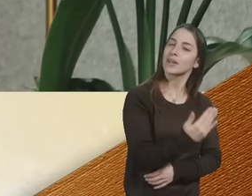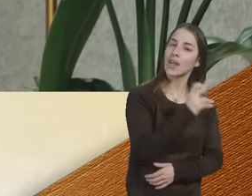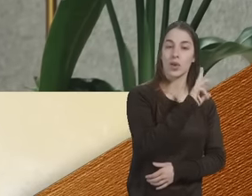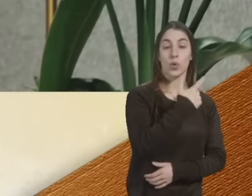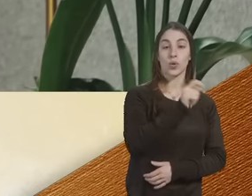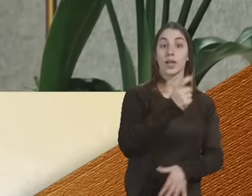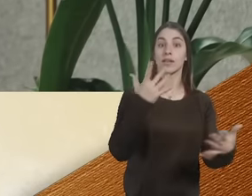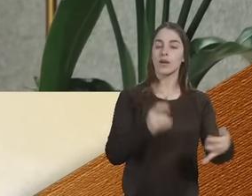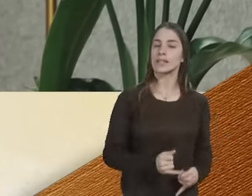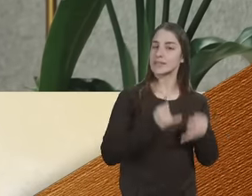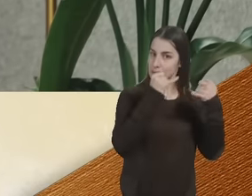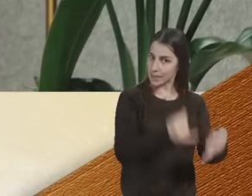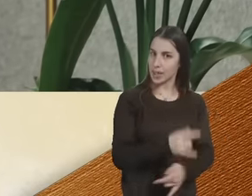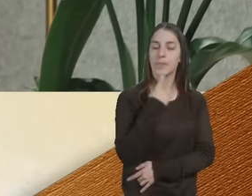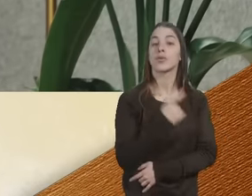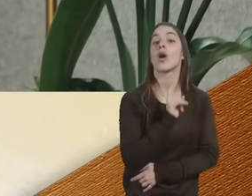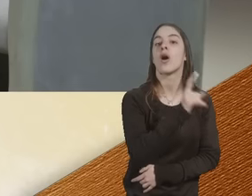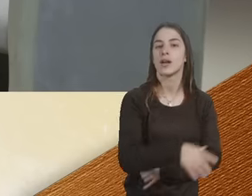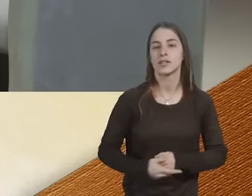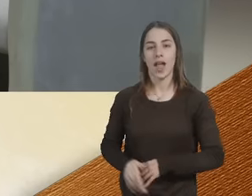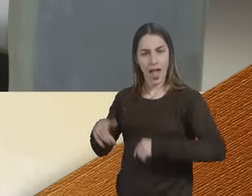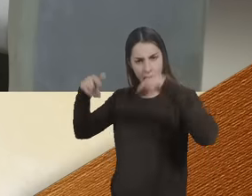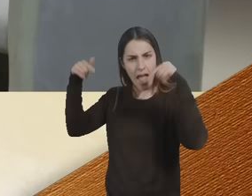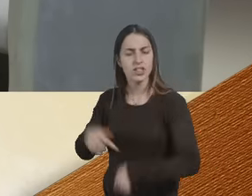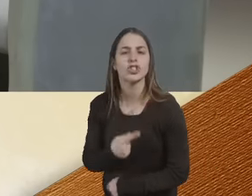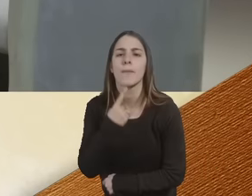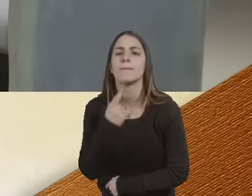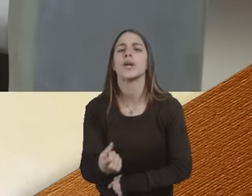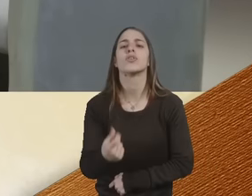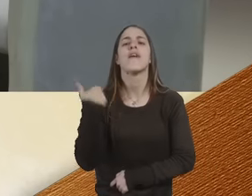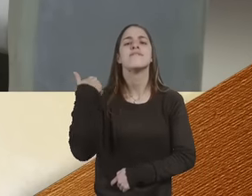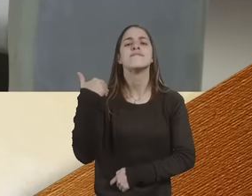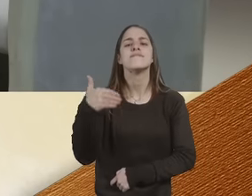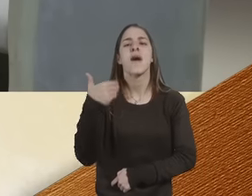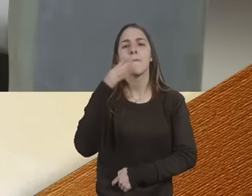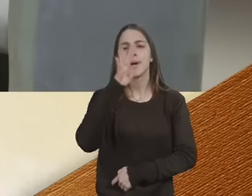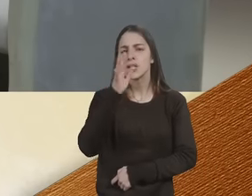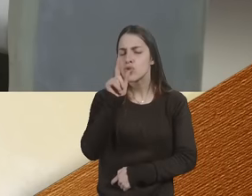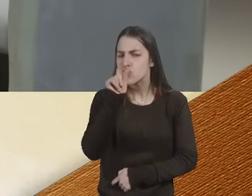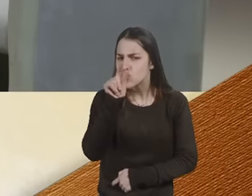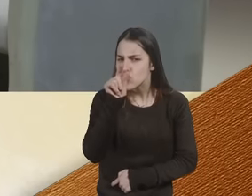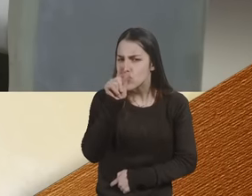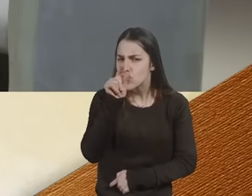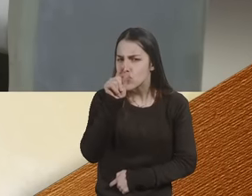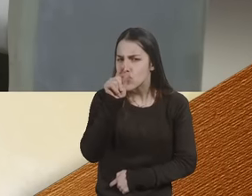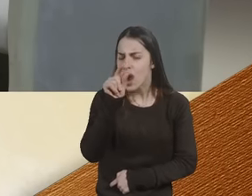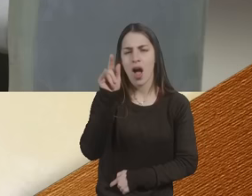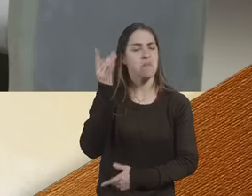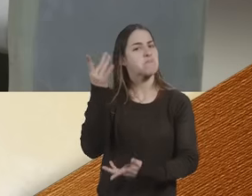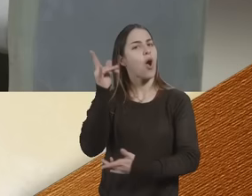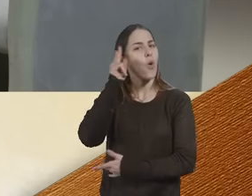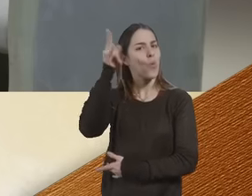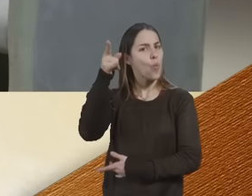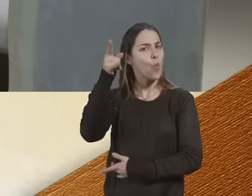vamos então seguir para a sua questão? Esta pergunta vai parecer um bocadinho... Oh, gordo.